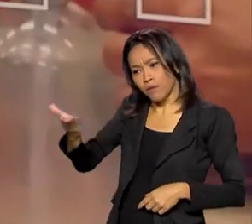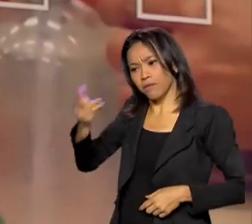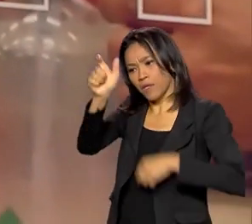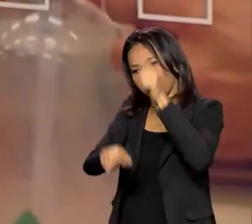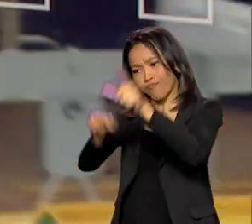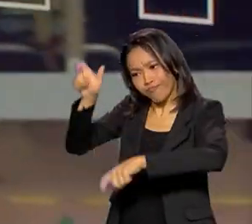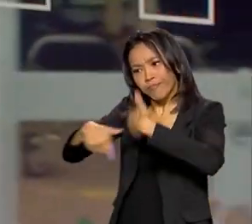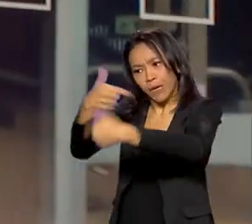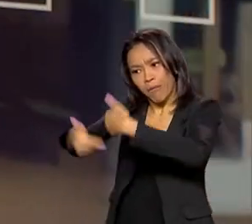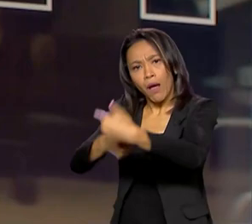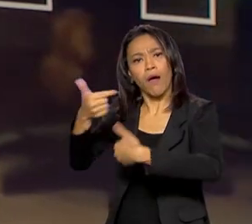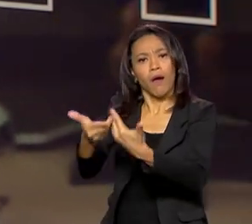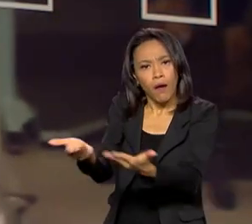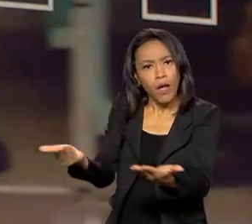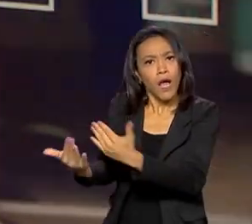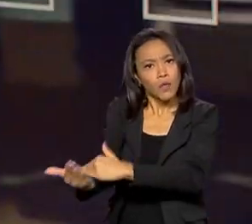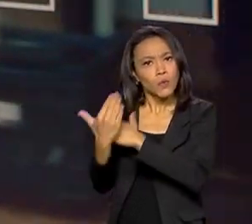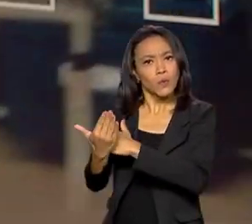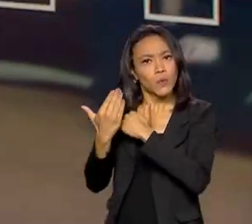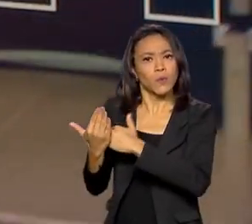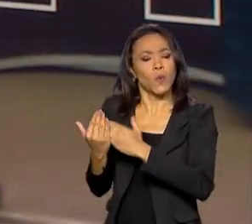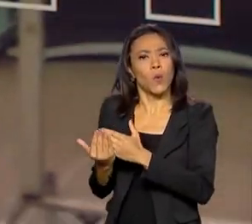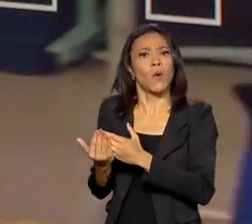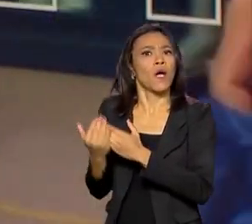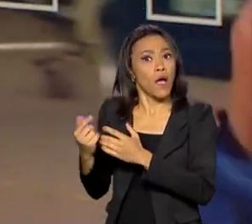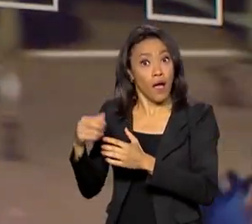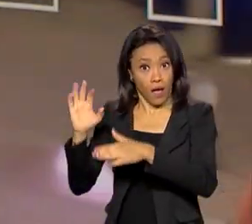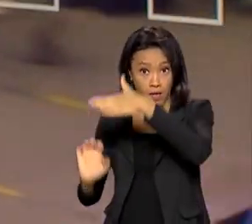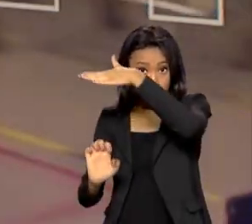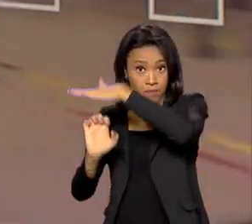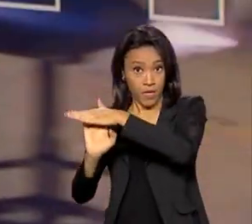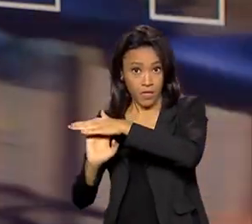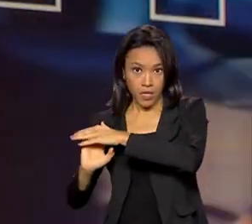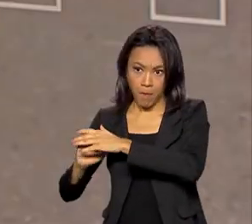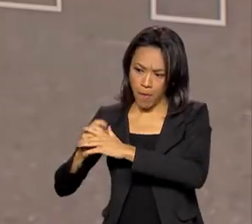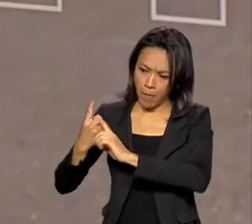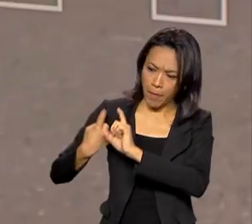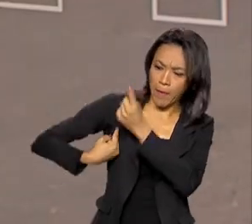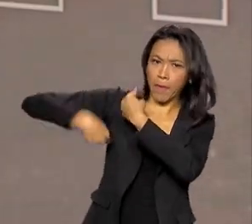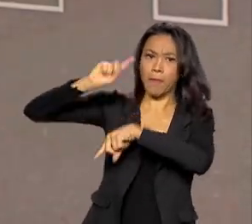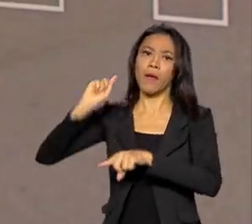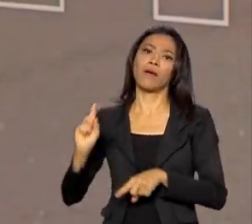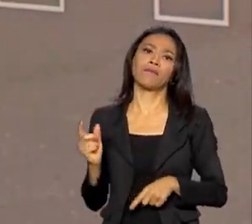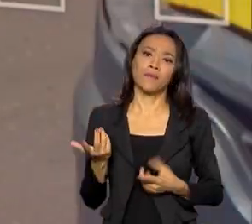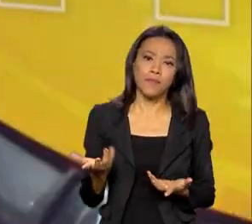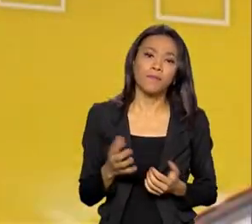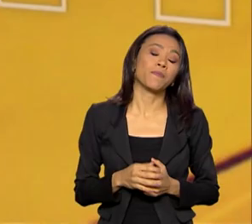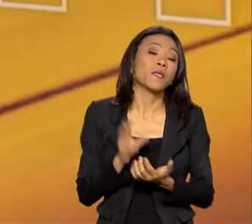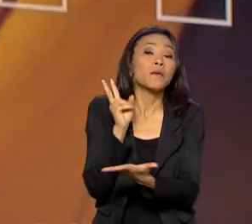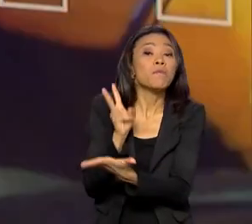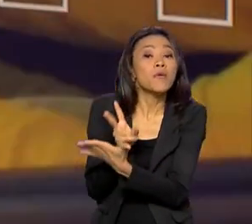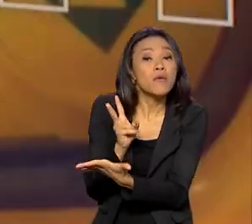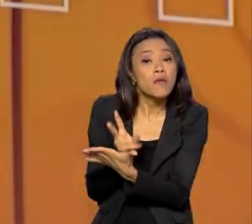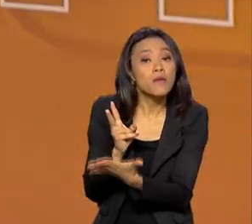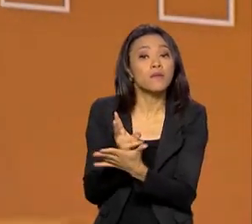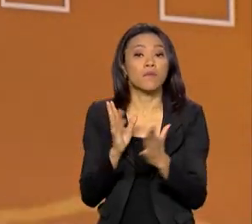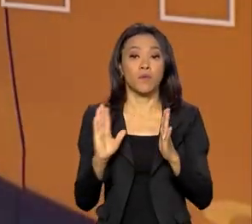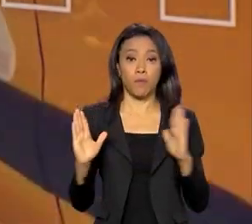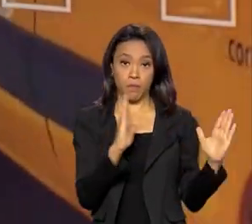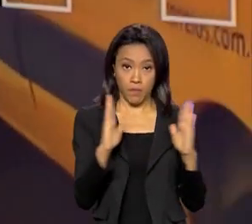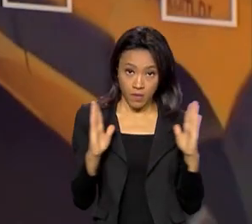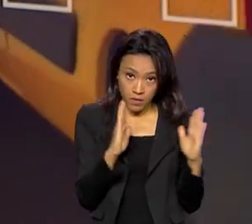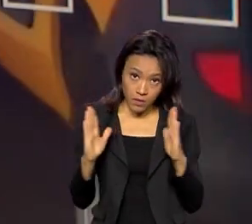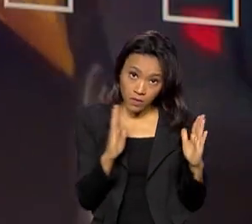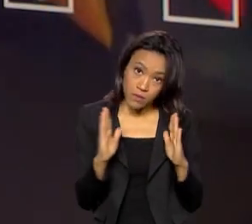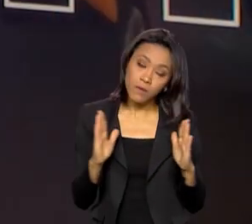nos ajudou, né, a crescer, a elevar a empresa. E é bom também destacar que mesmo durante a pandemia,